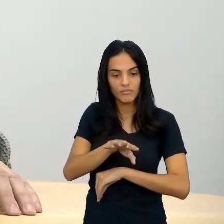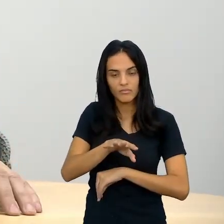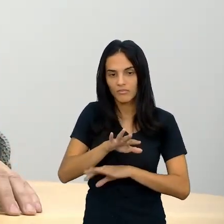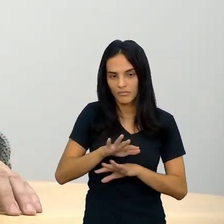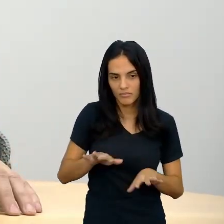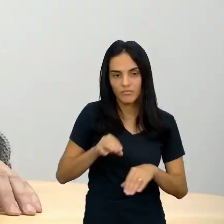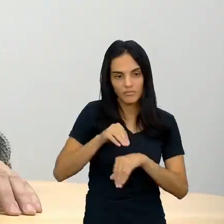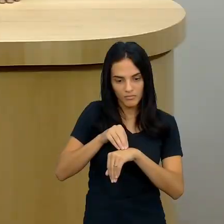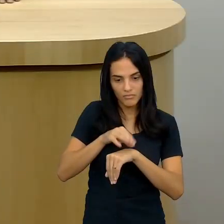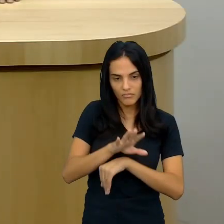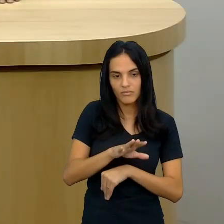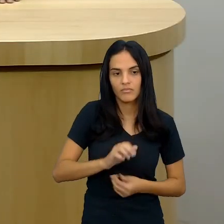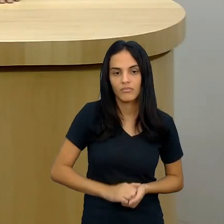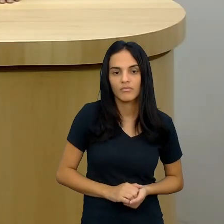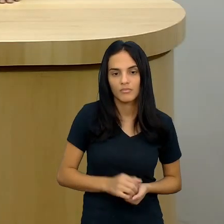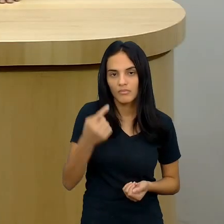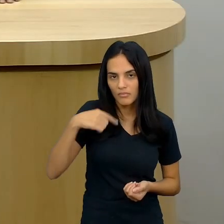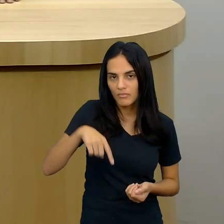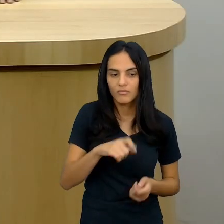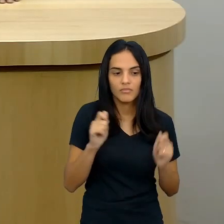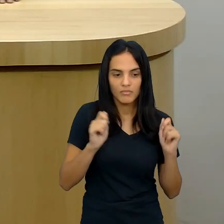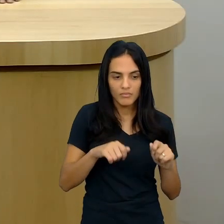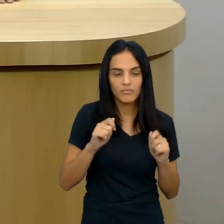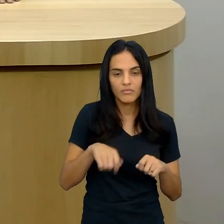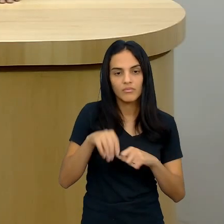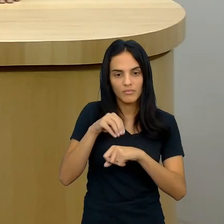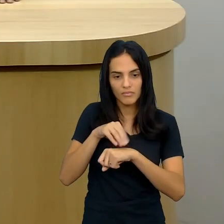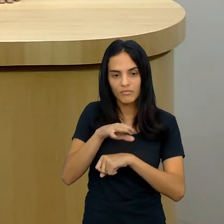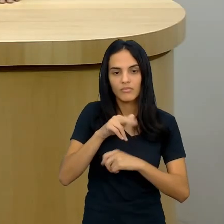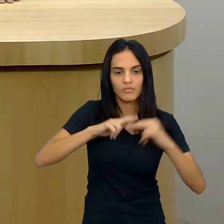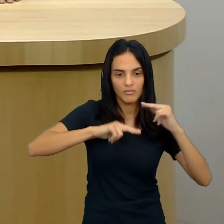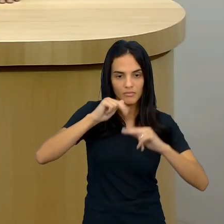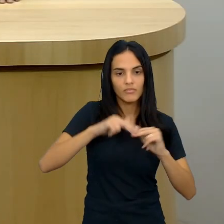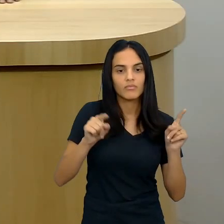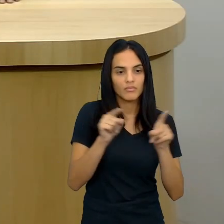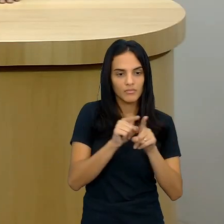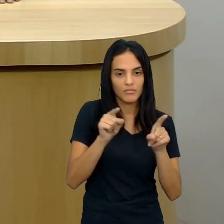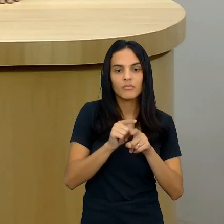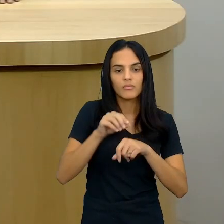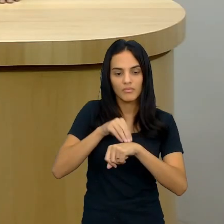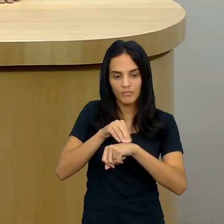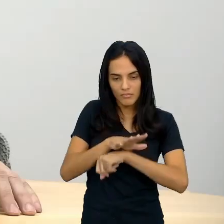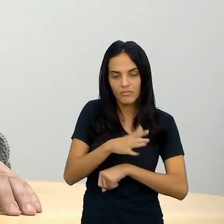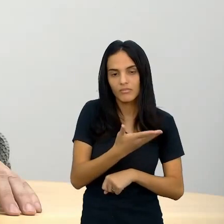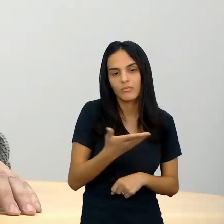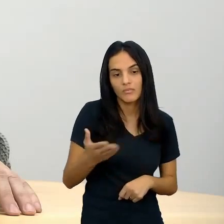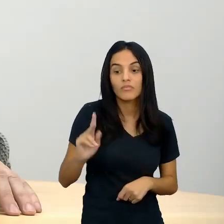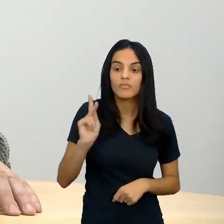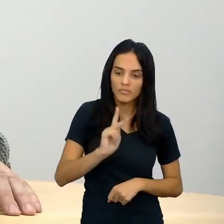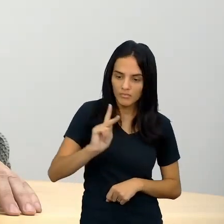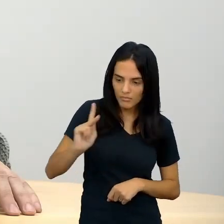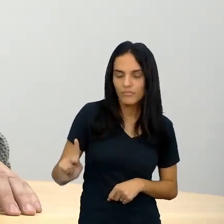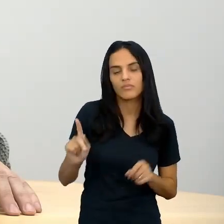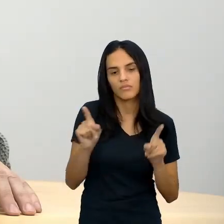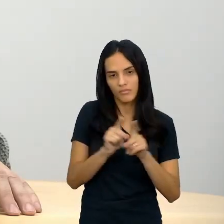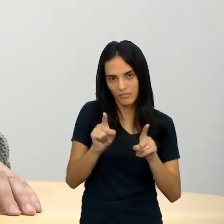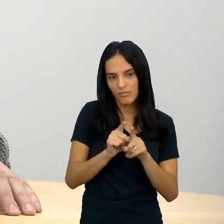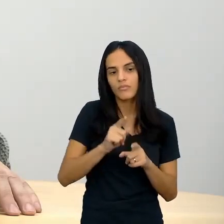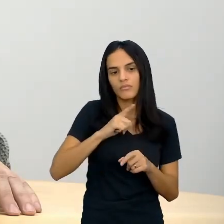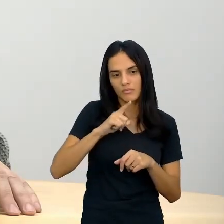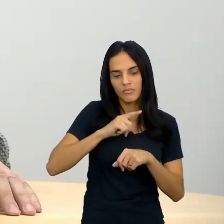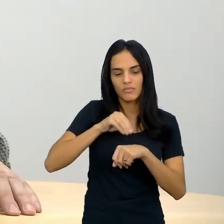né, a gente dá sugestões aí e o material também dá esse tipo de sugestões e o professor também tem as